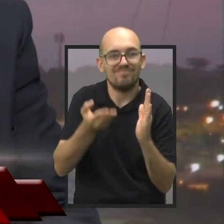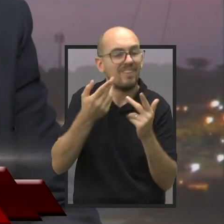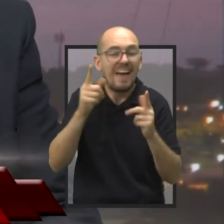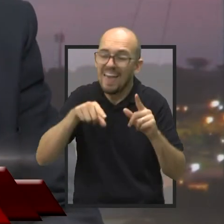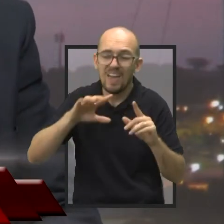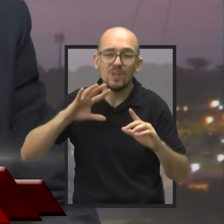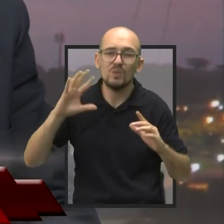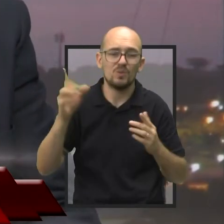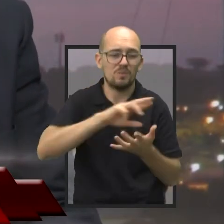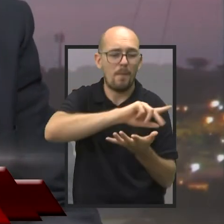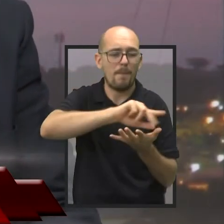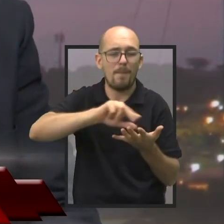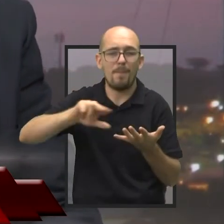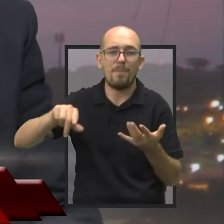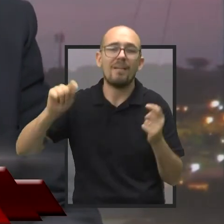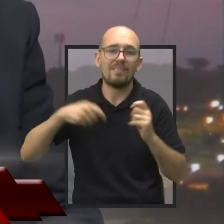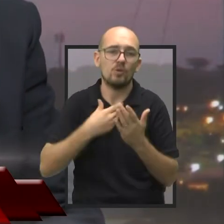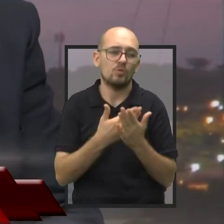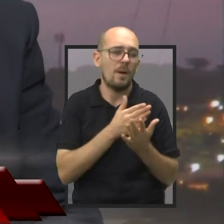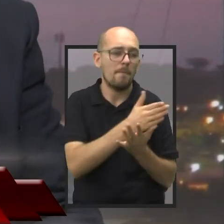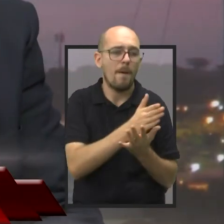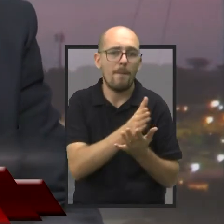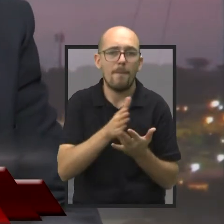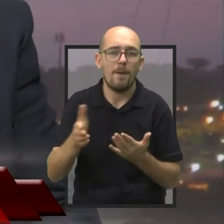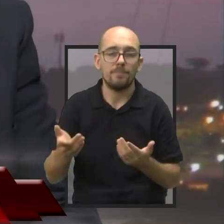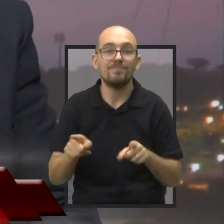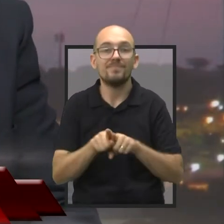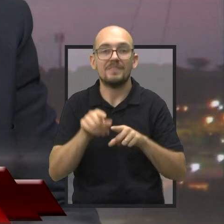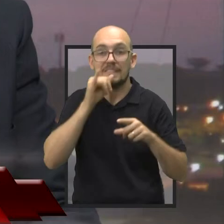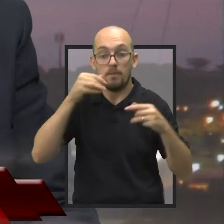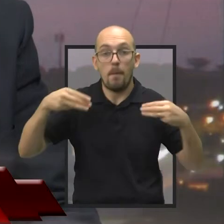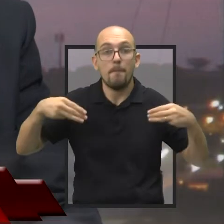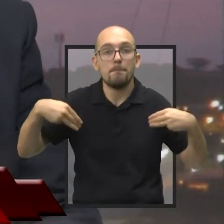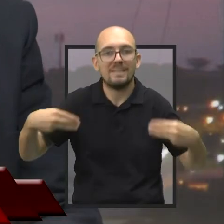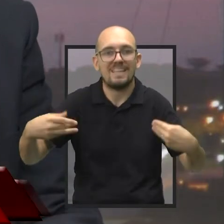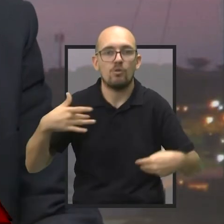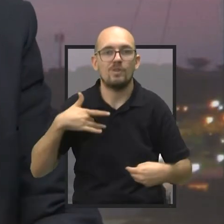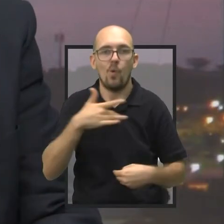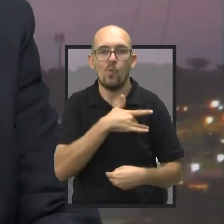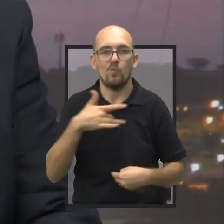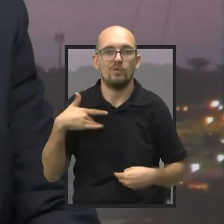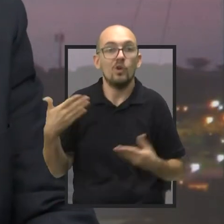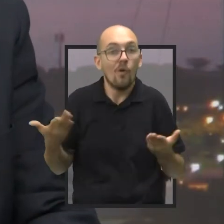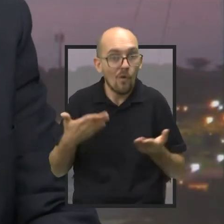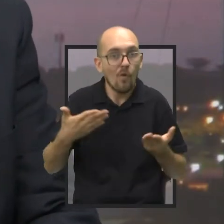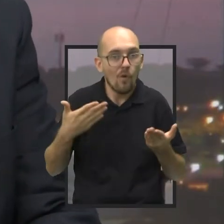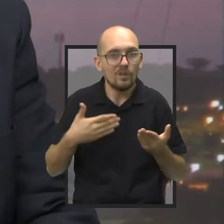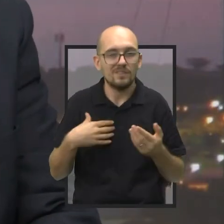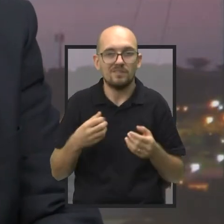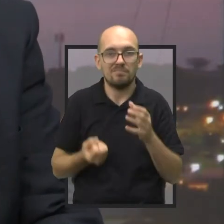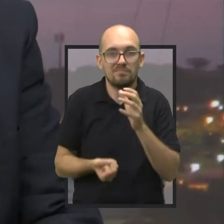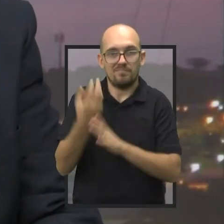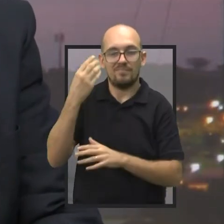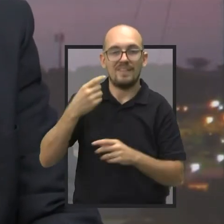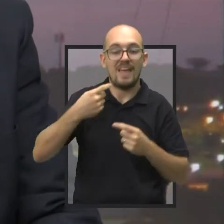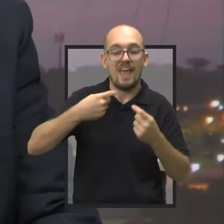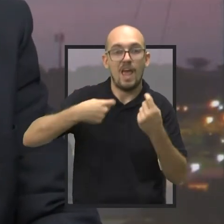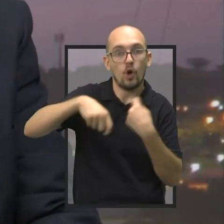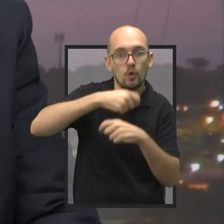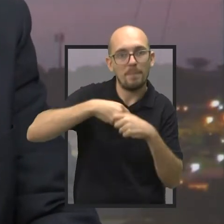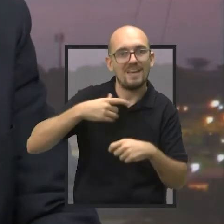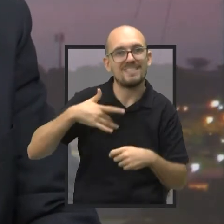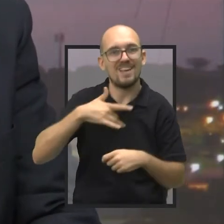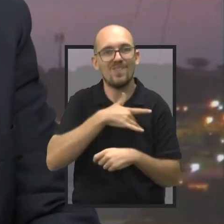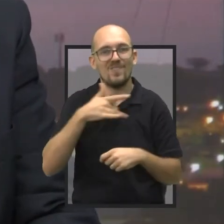que ele pode agir em vários setores. O próprio Ministério da Saúde hoje criou lá o Economia e Saúde, a qual os